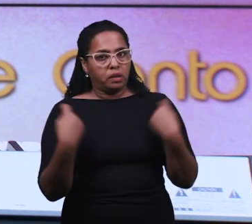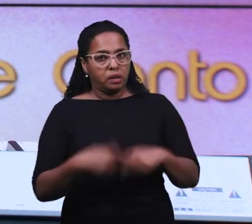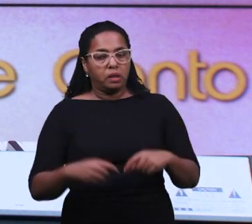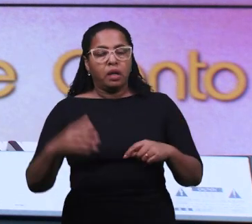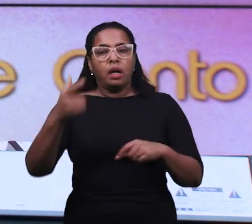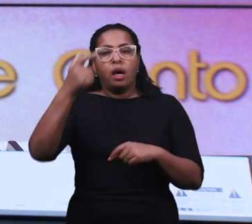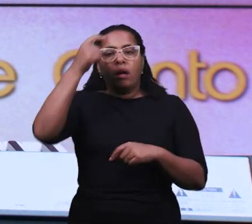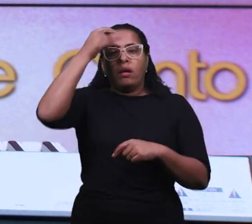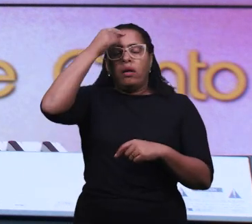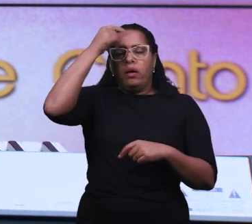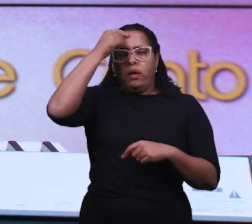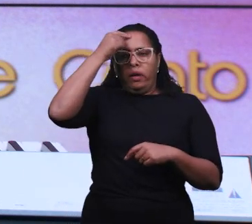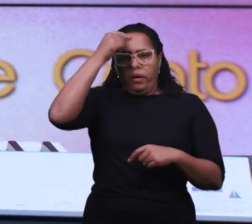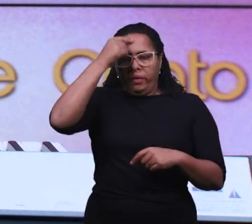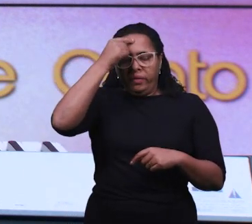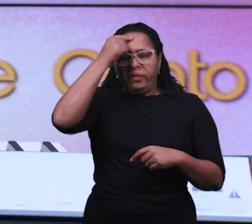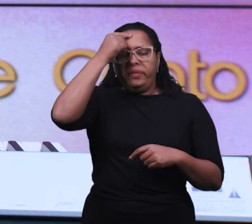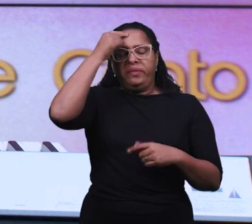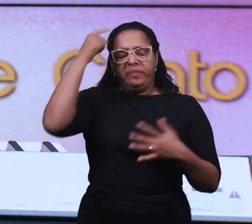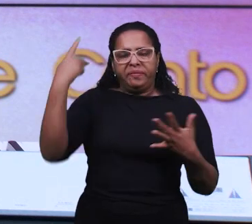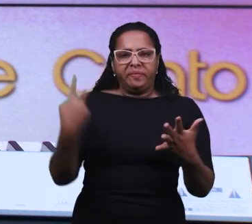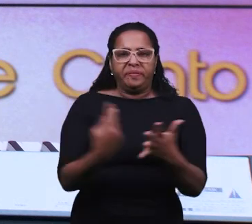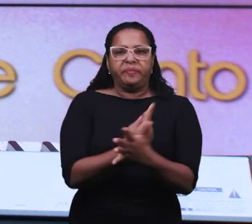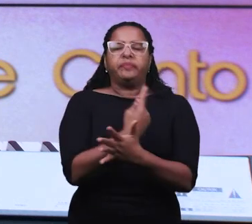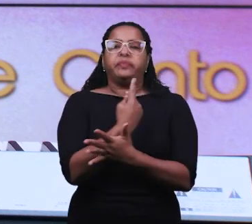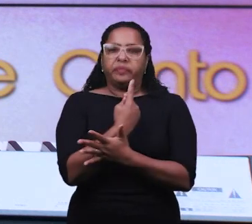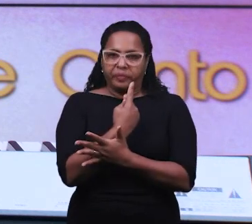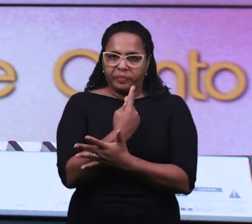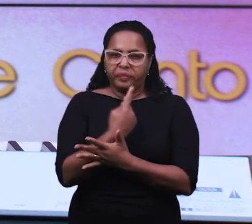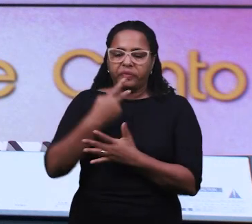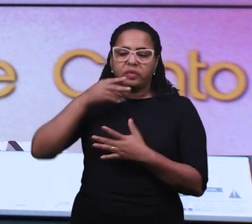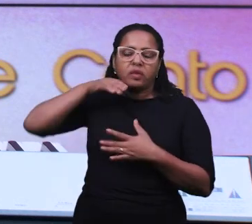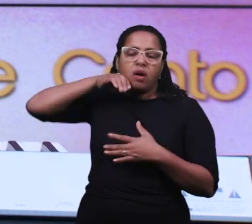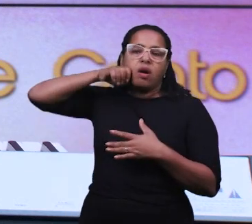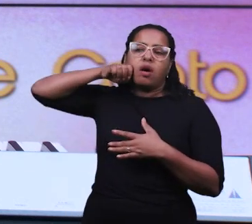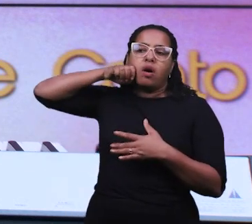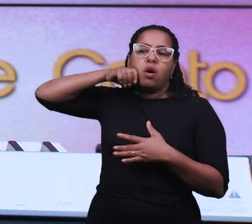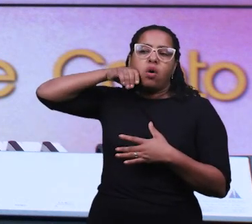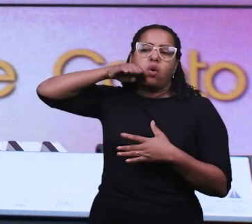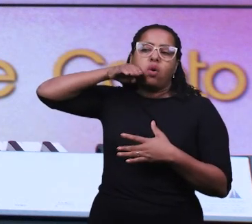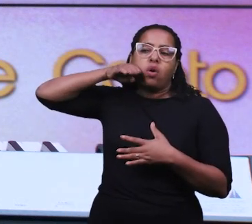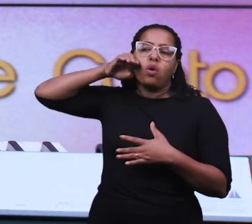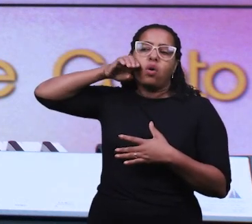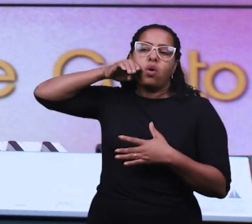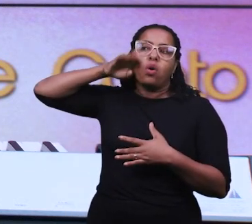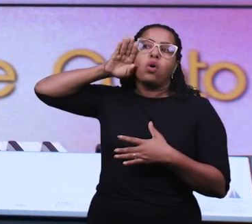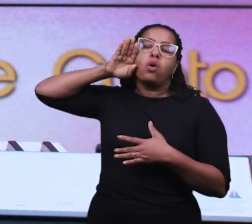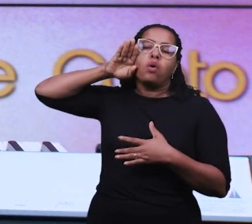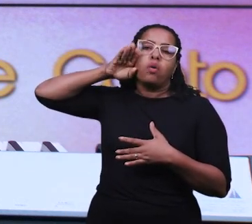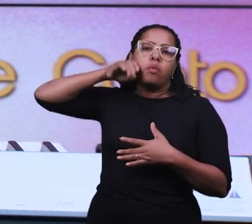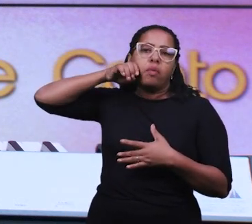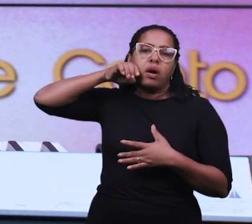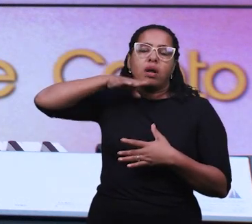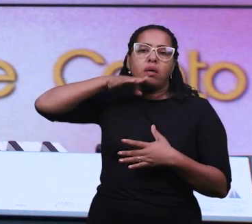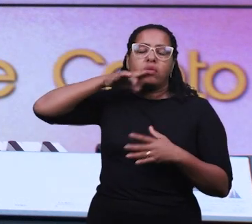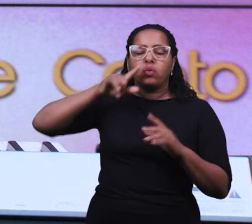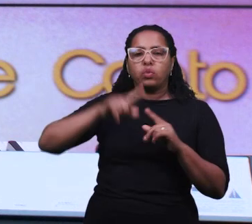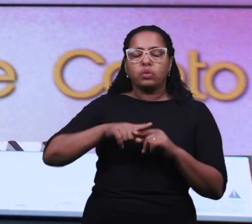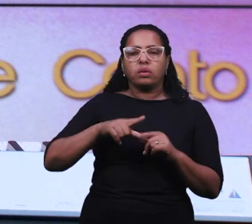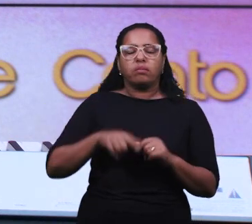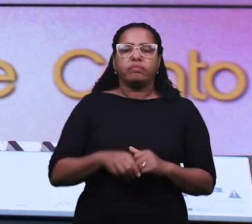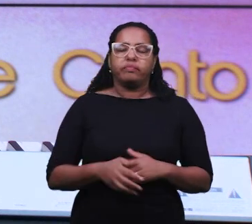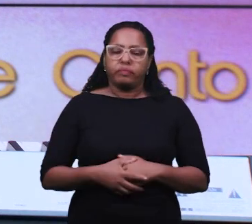preciso ter a consciência do que está acontecendo com os meus articuladores para projetar o